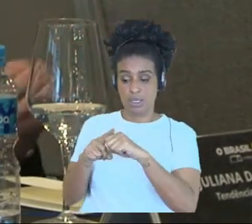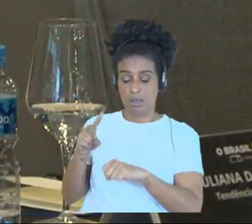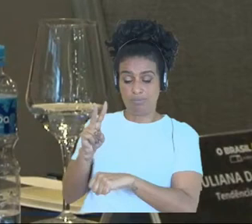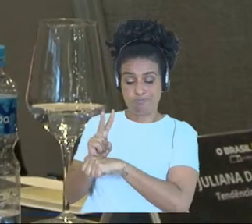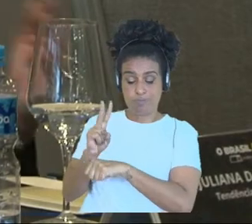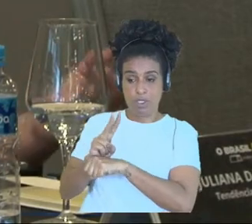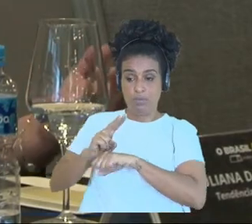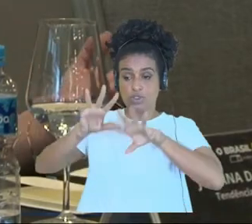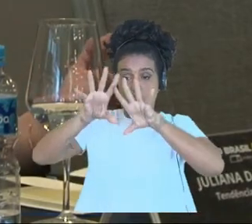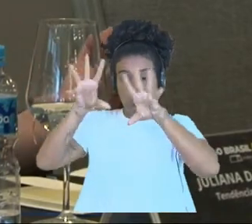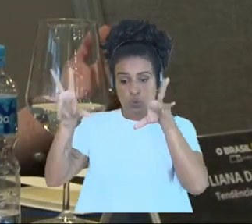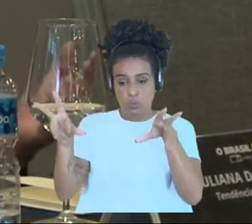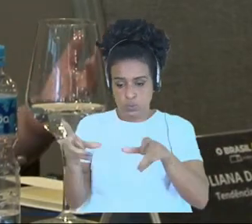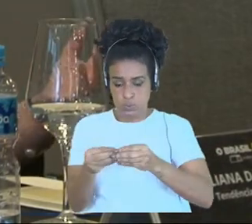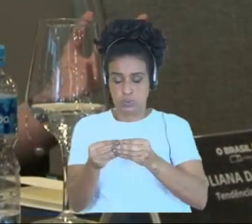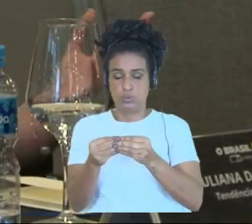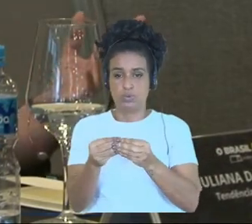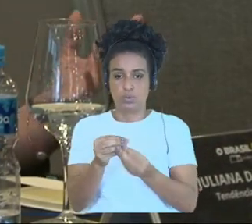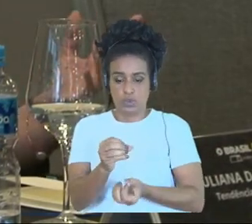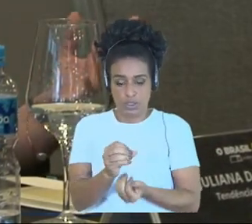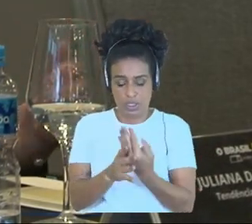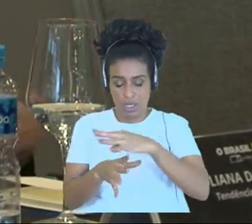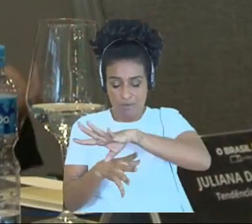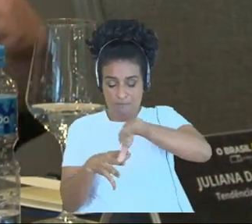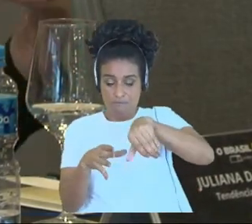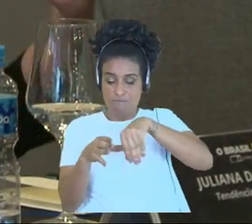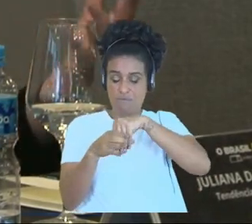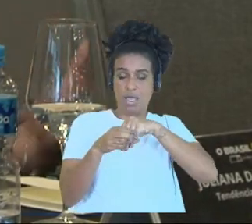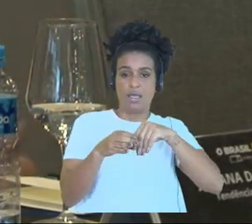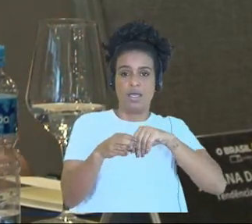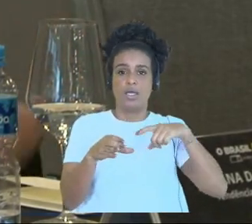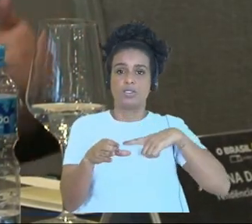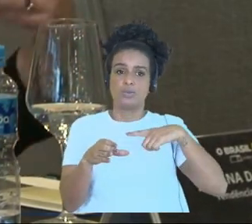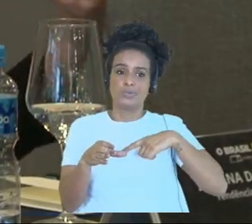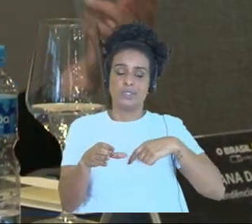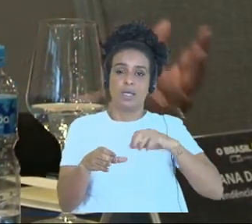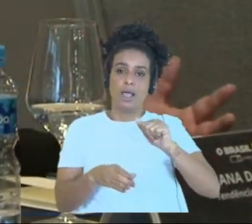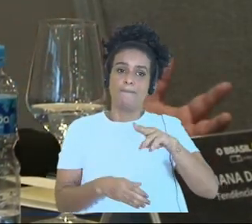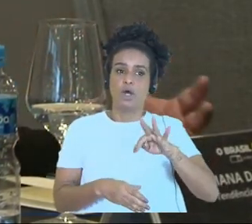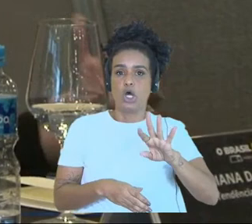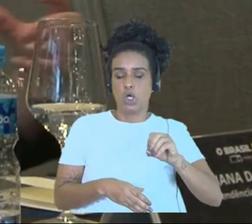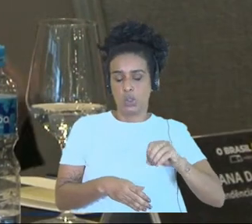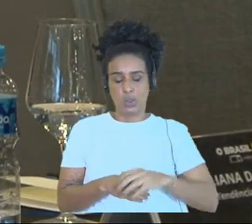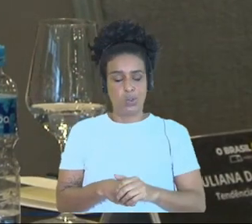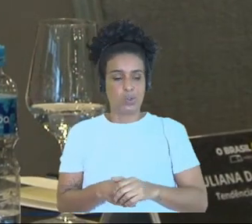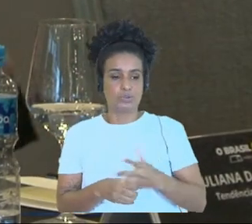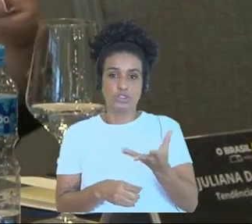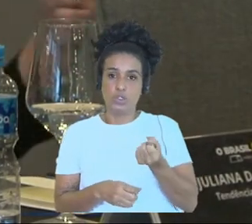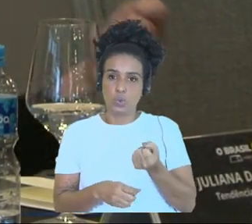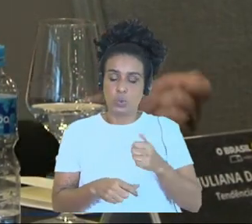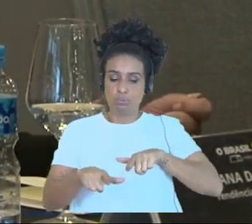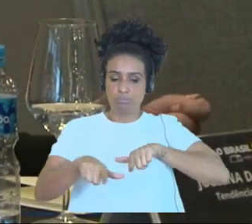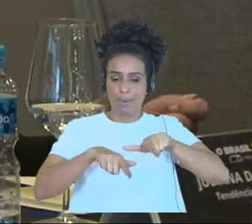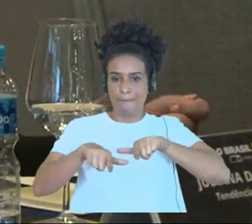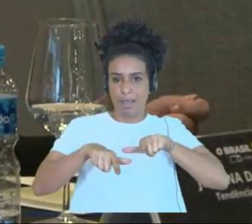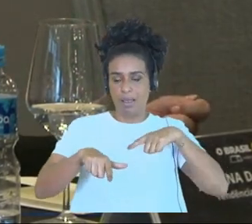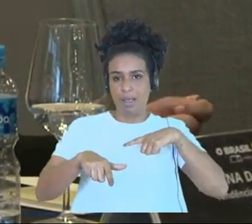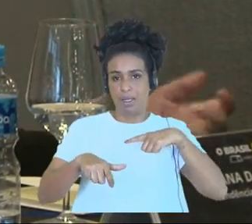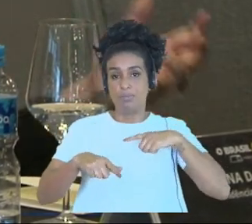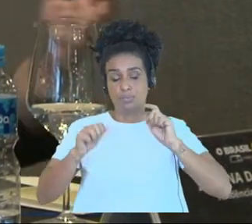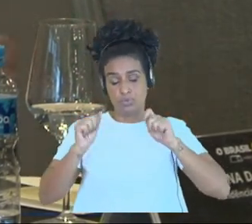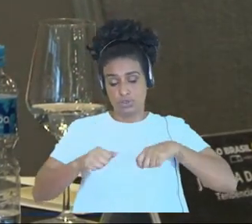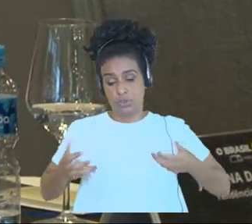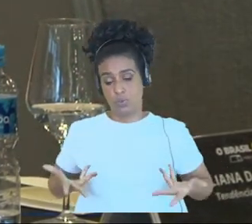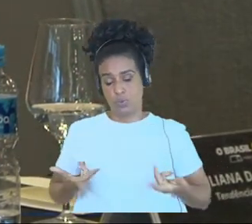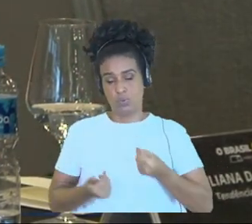só, diversos benefícios sociais, questão do abono, questão do seguro-desemprego. A gente poderia melhorar a eficiência